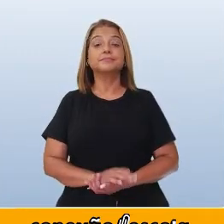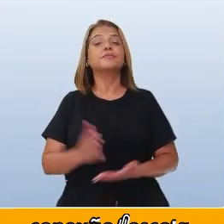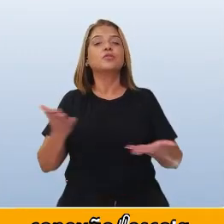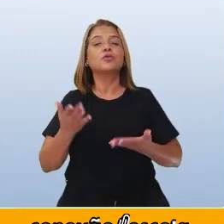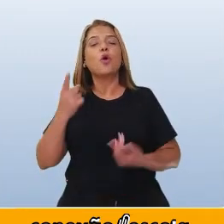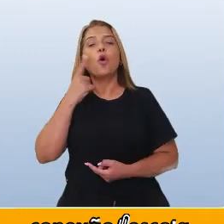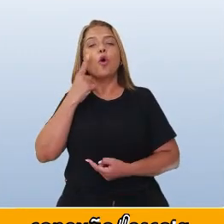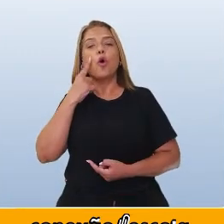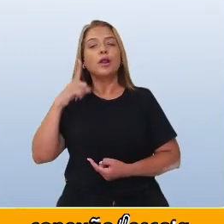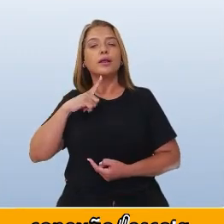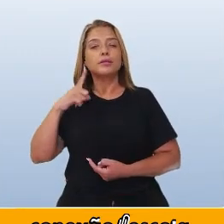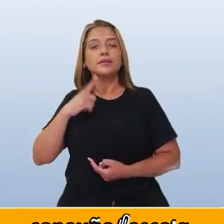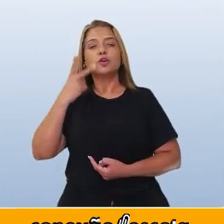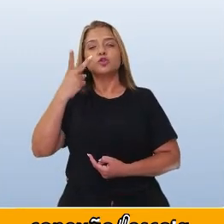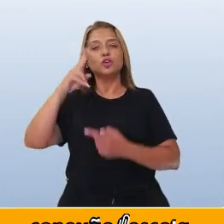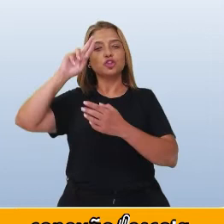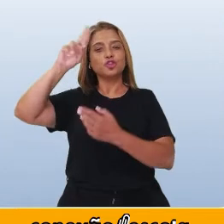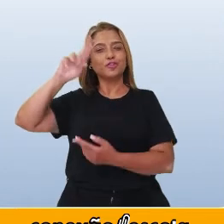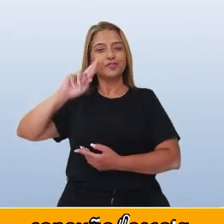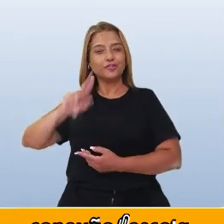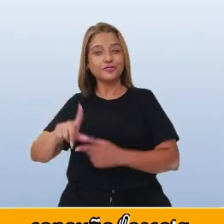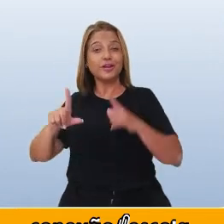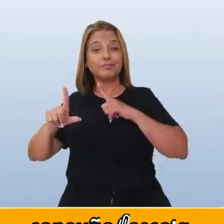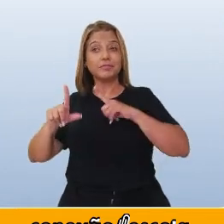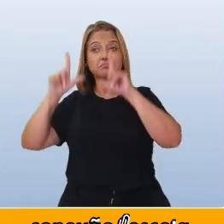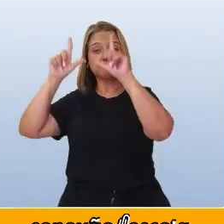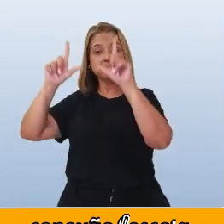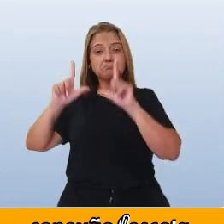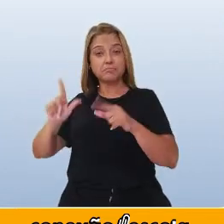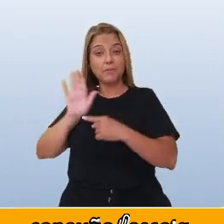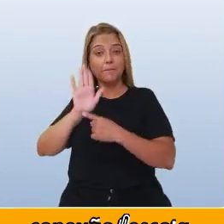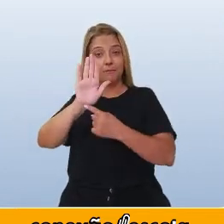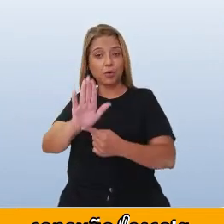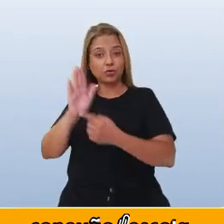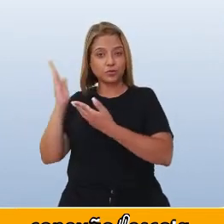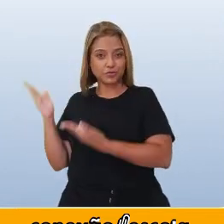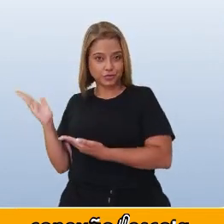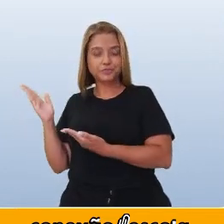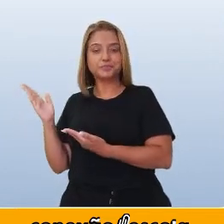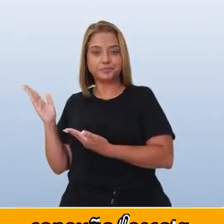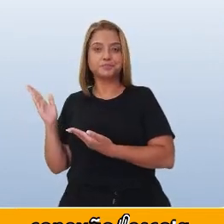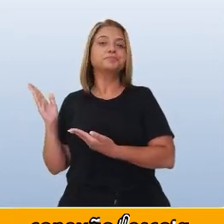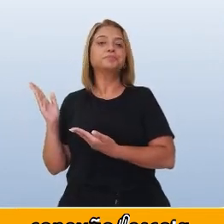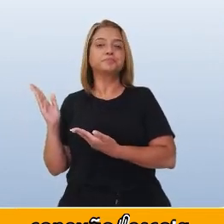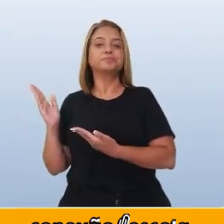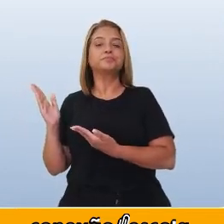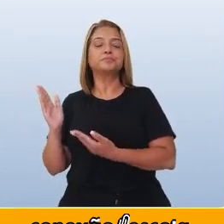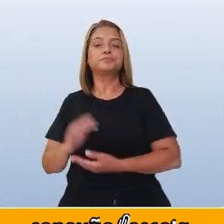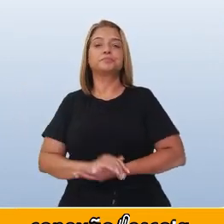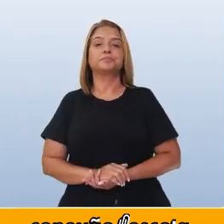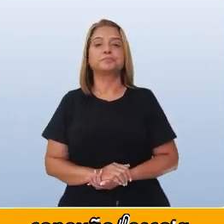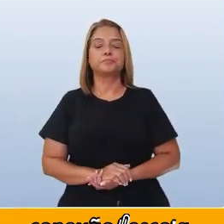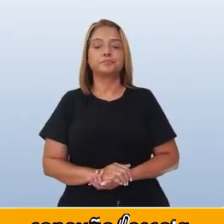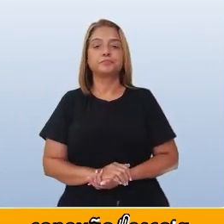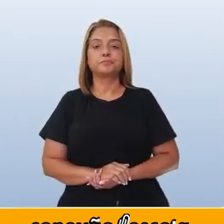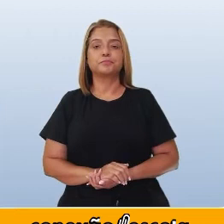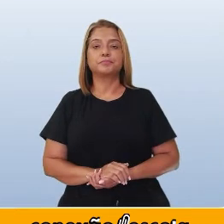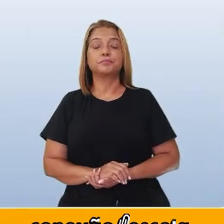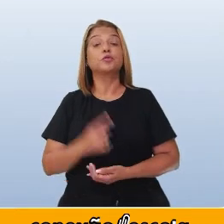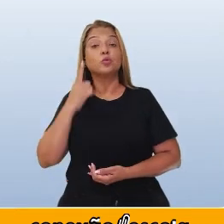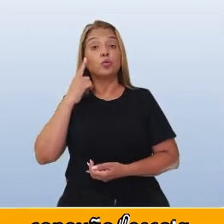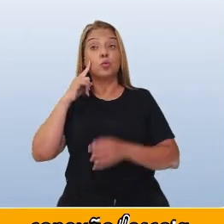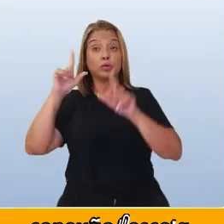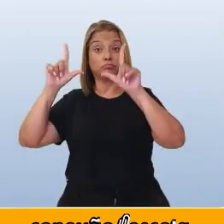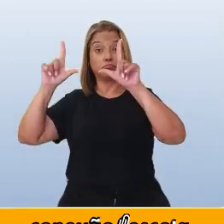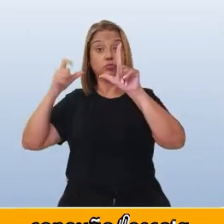Observe a diferença entre as duas frações que representam as partes destacadas das figuras. Nessa